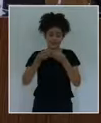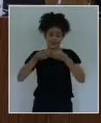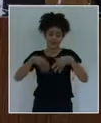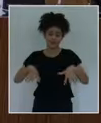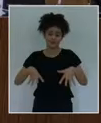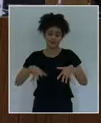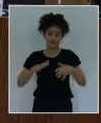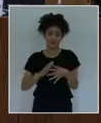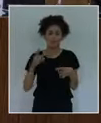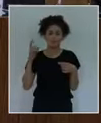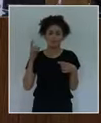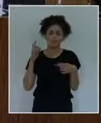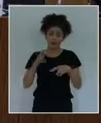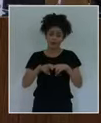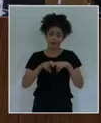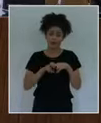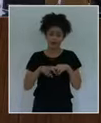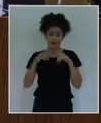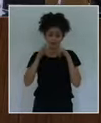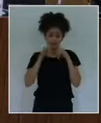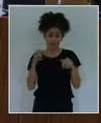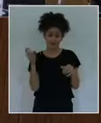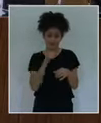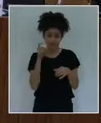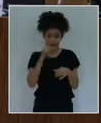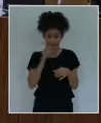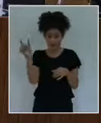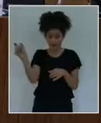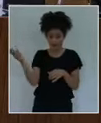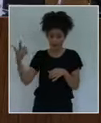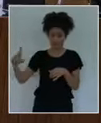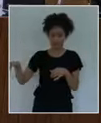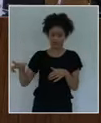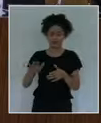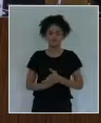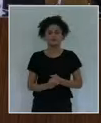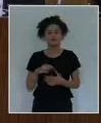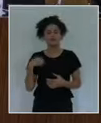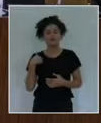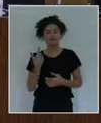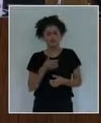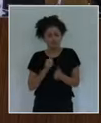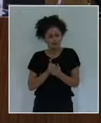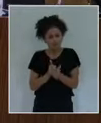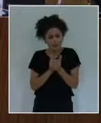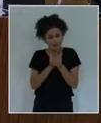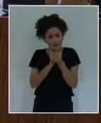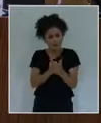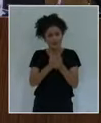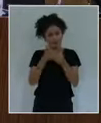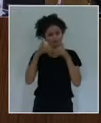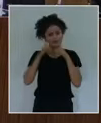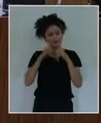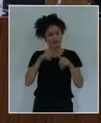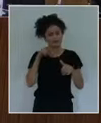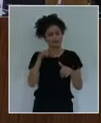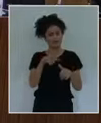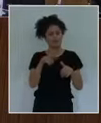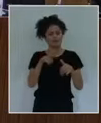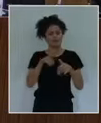confiança que vocês passaram e todas as informações que a gente foi acompanhando, de previsão de inundação, isso tudo era questão